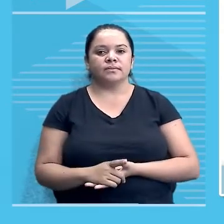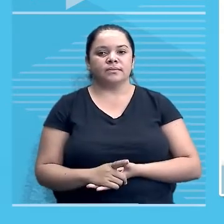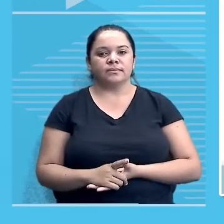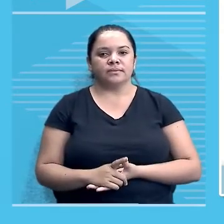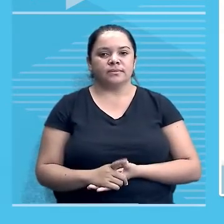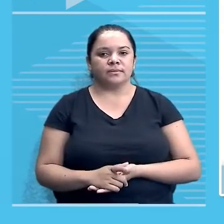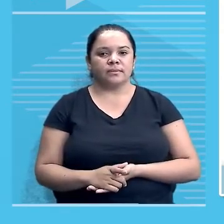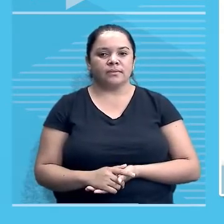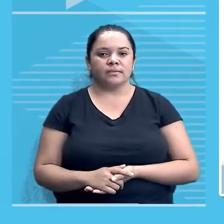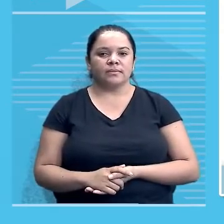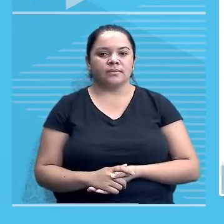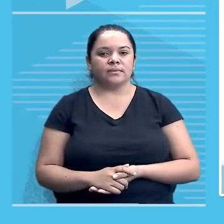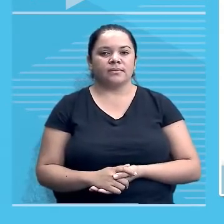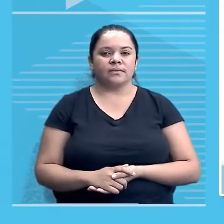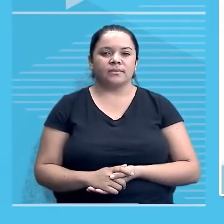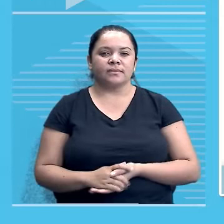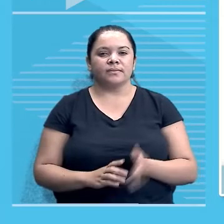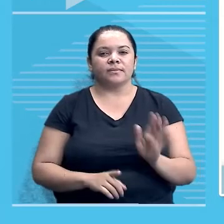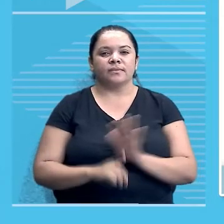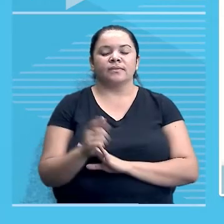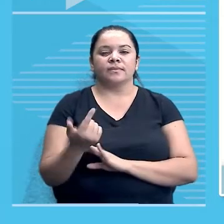essa segunda questão, ela diz assim.